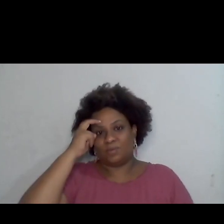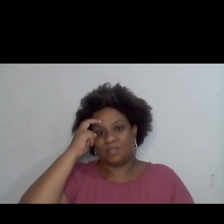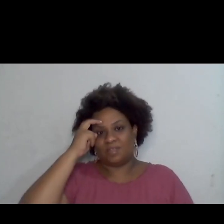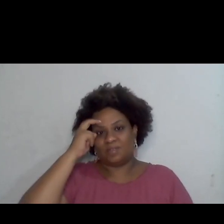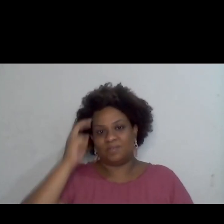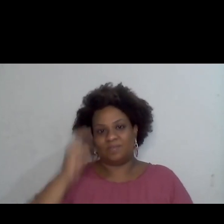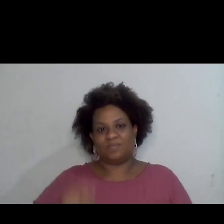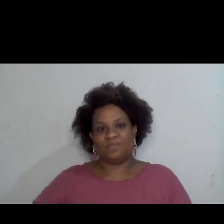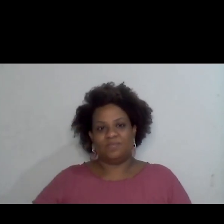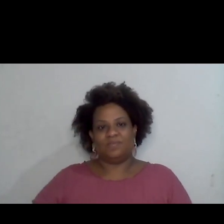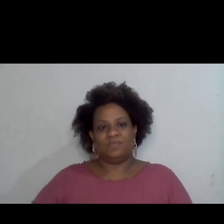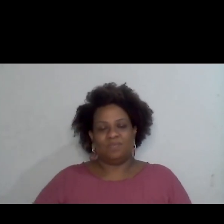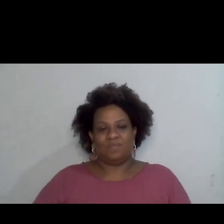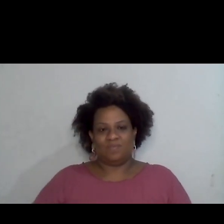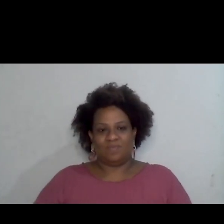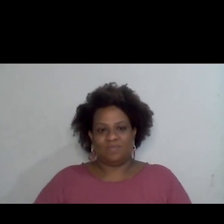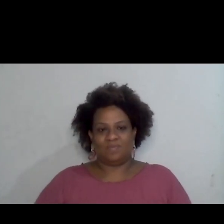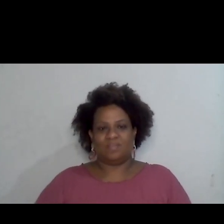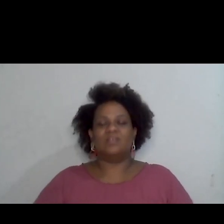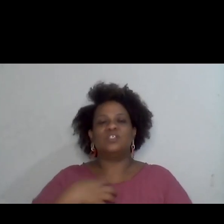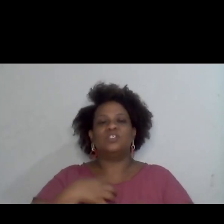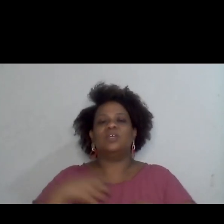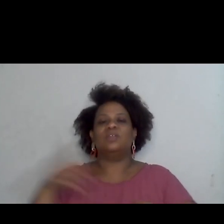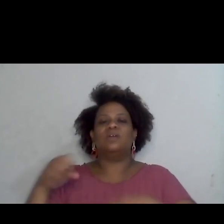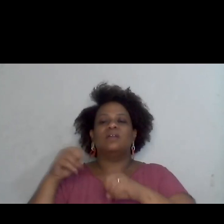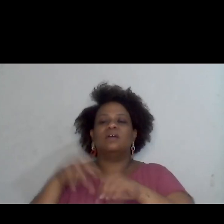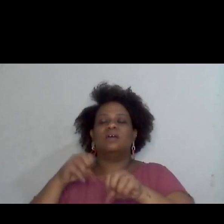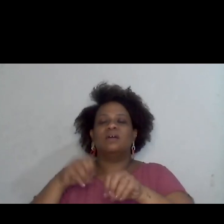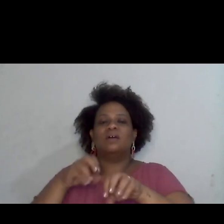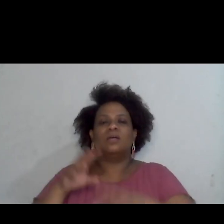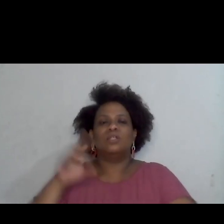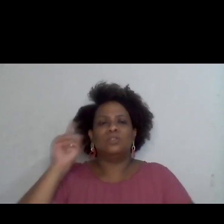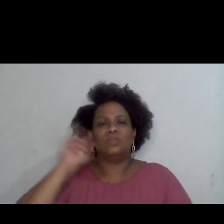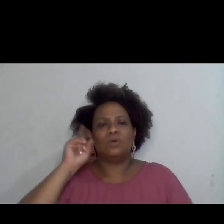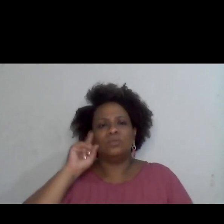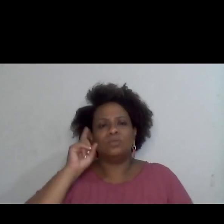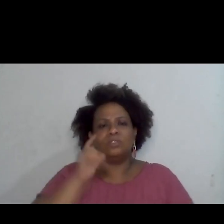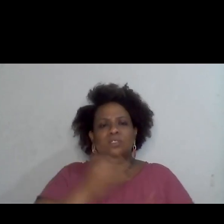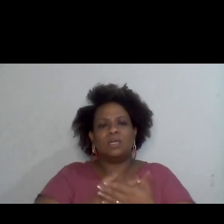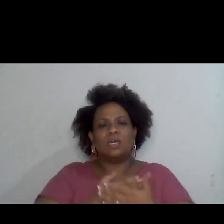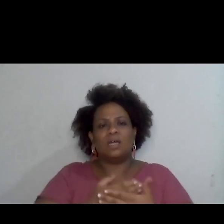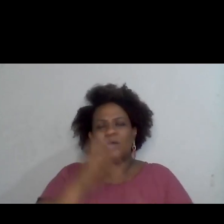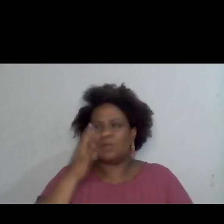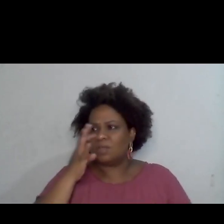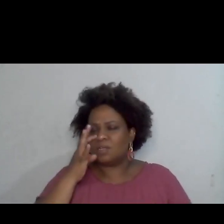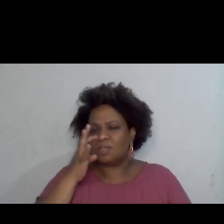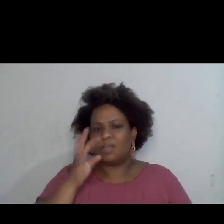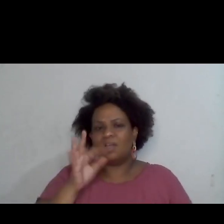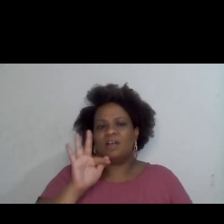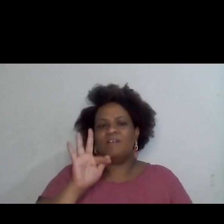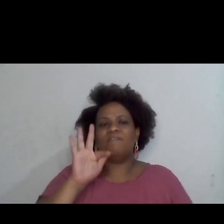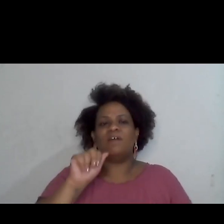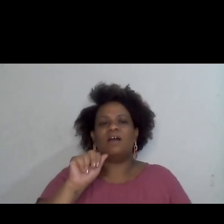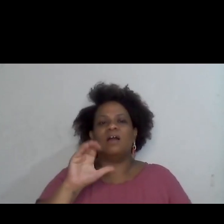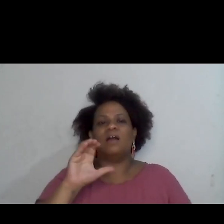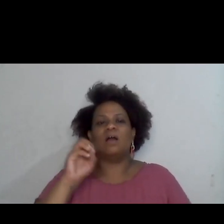uma forma de conduzir aula, que todos os dias a gente assistia aula, não na Facom, mas em um equipamento